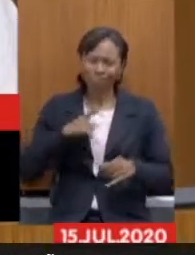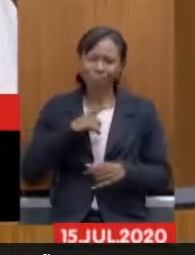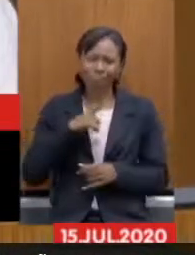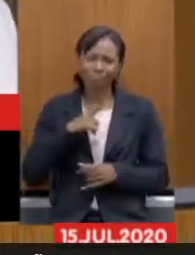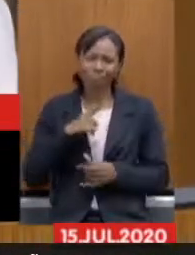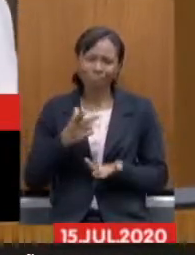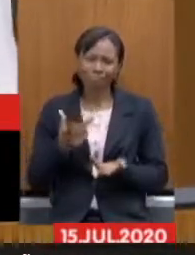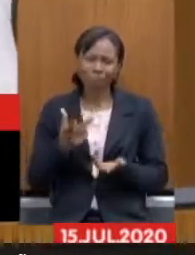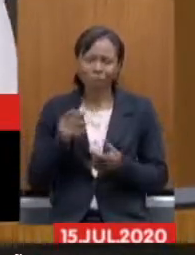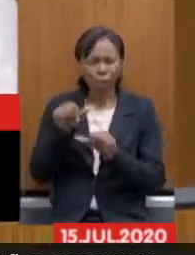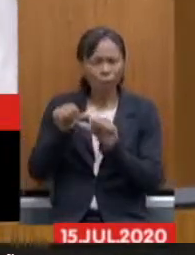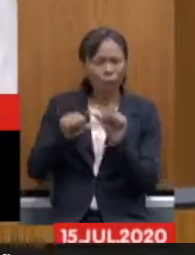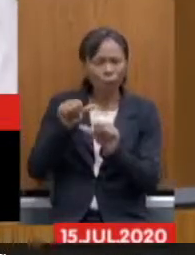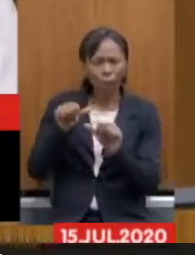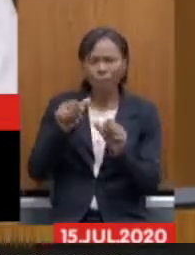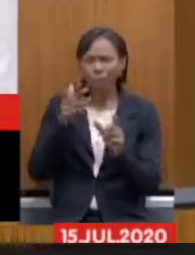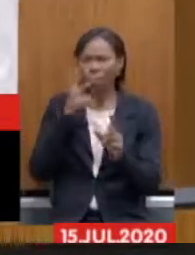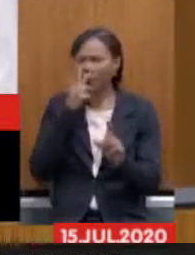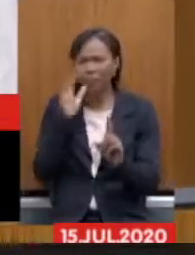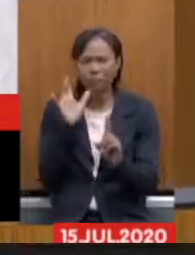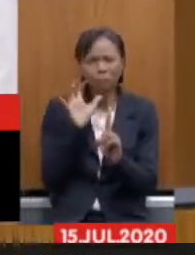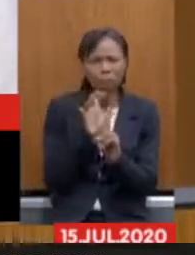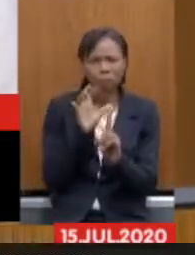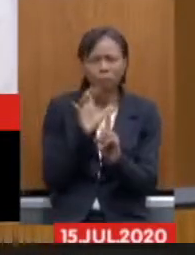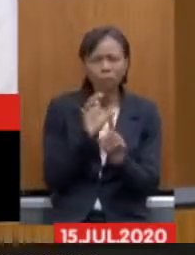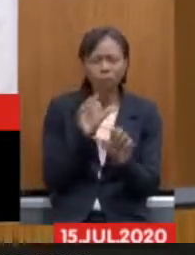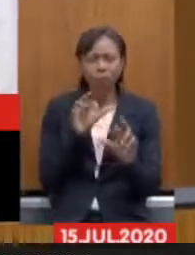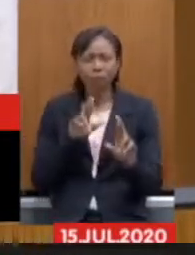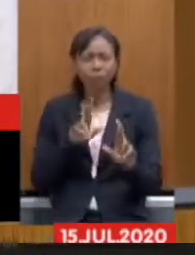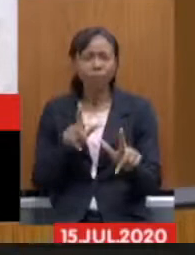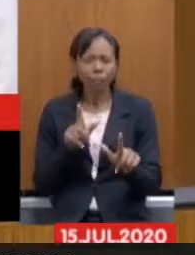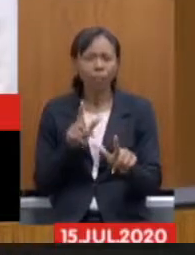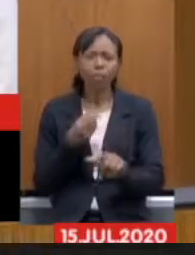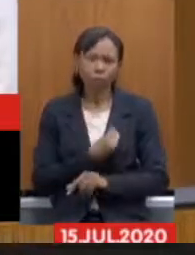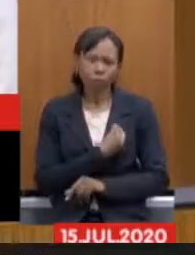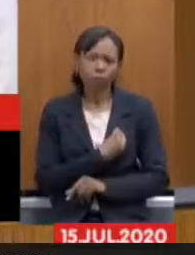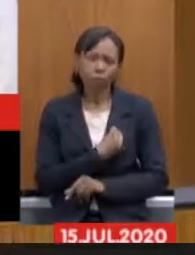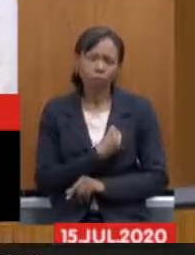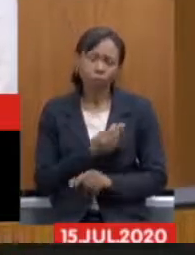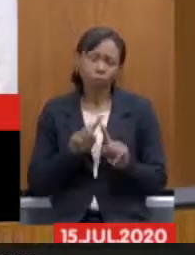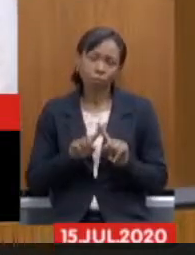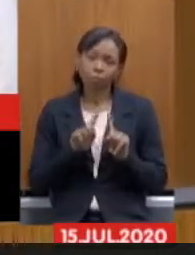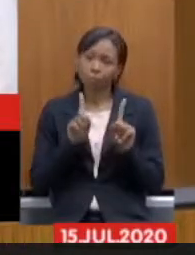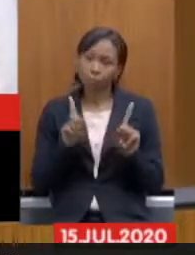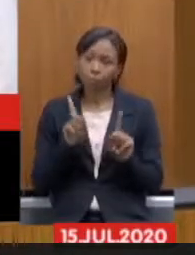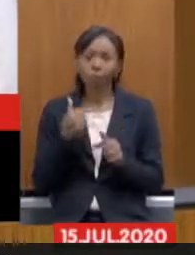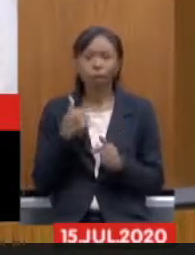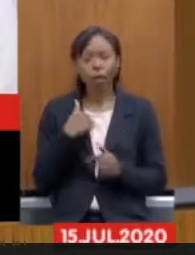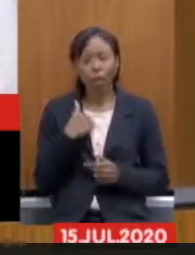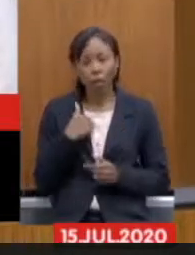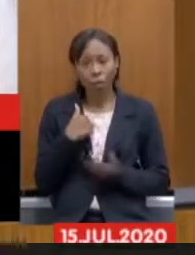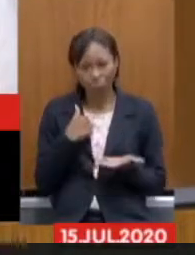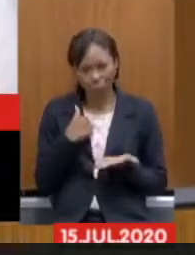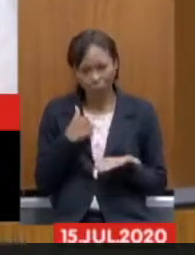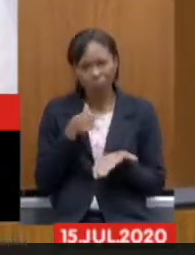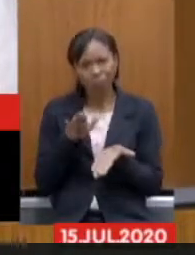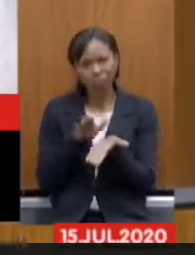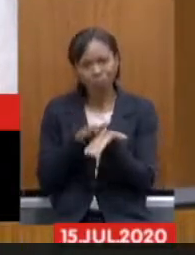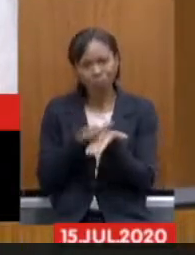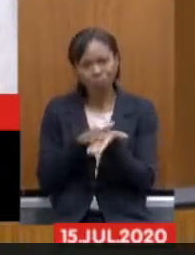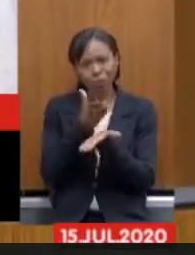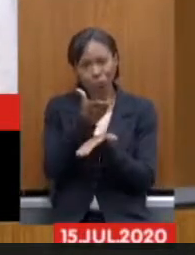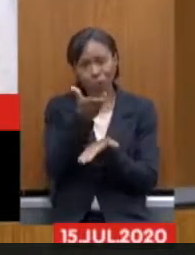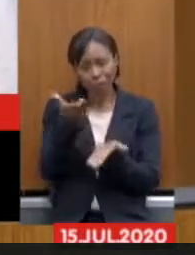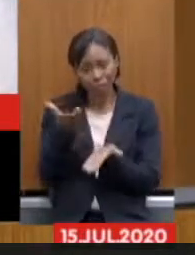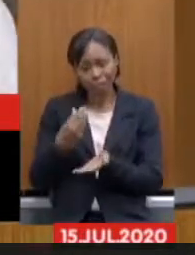o impacto diferente ela muda a vida da gente mas eu parabenizo vocês por